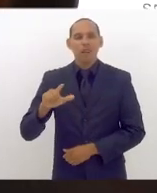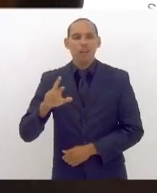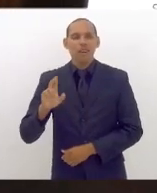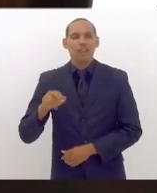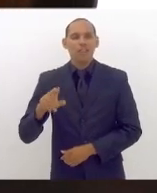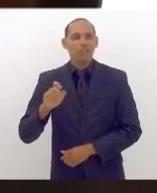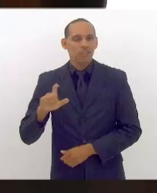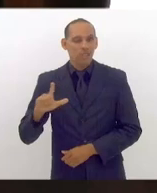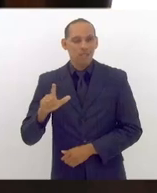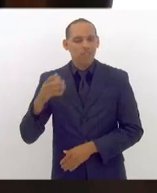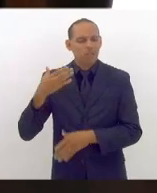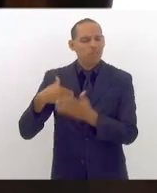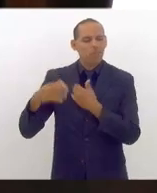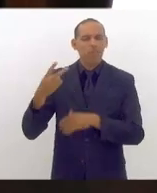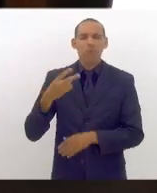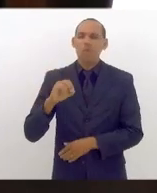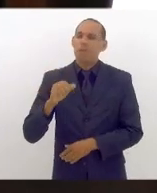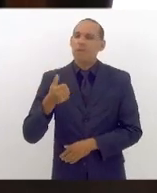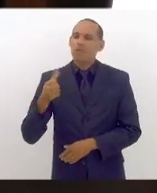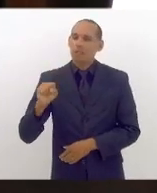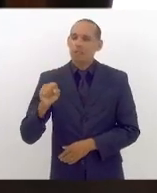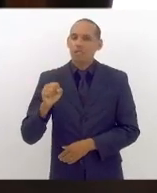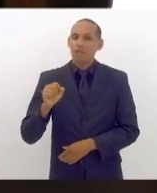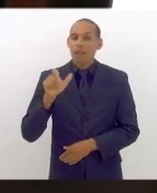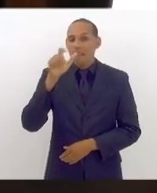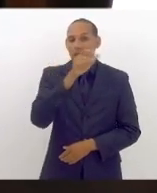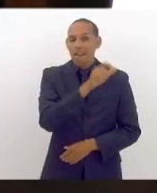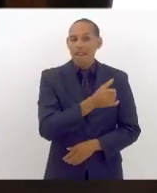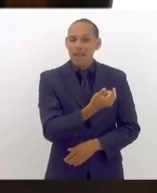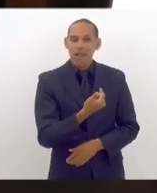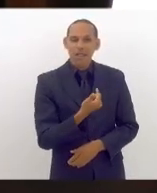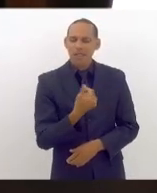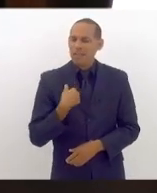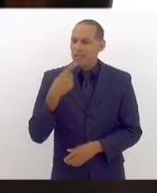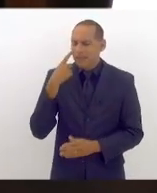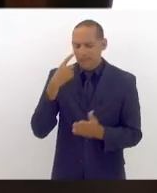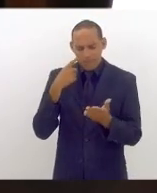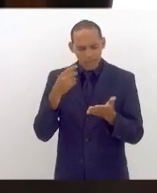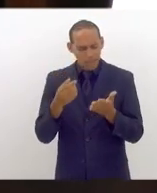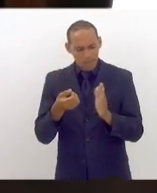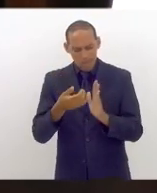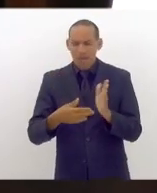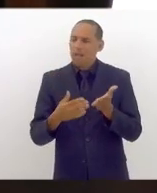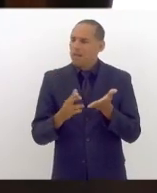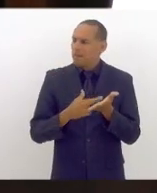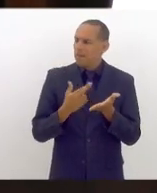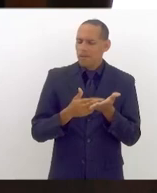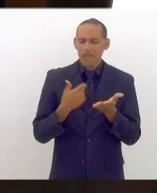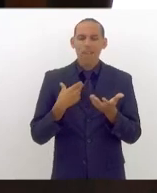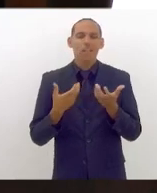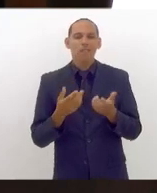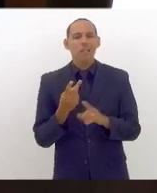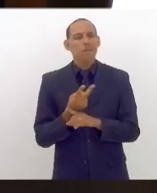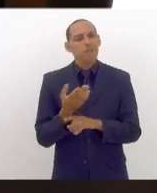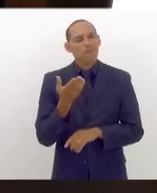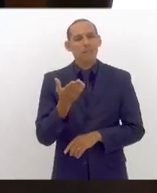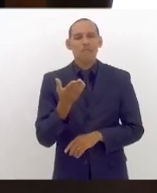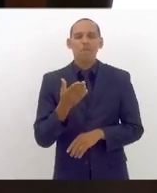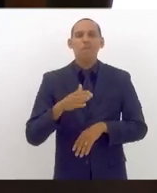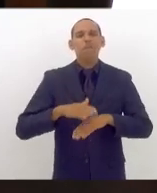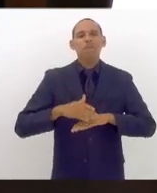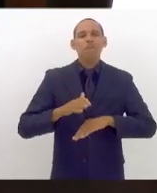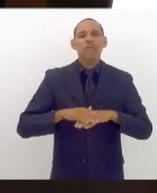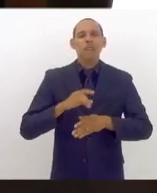2018 ele me falou isso ele falou cara eu vi ali essa matéria e eu queria na época ter te procurado para fazer um